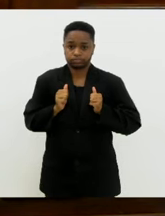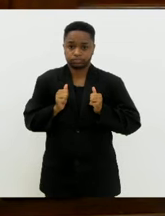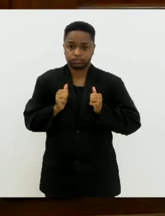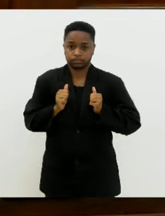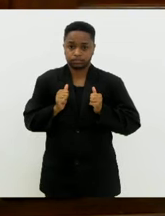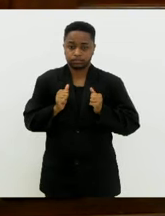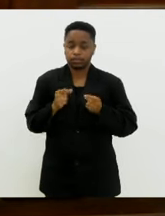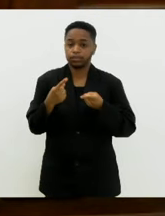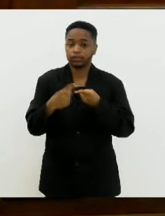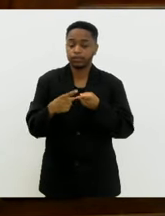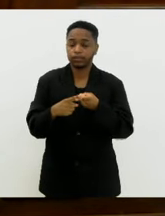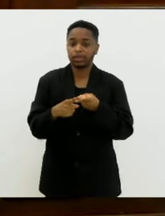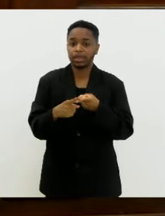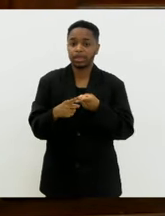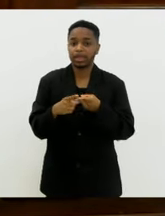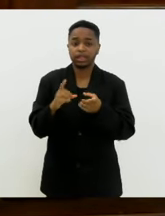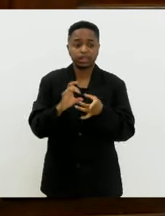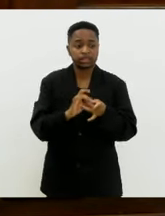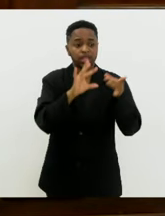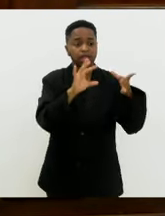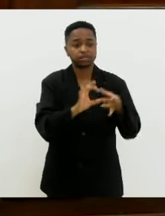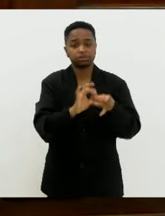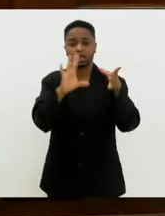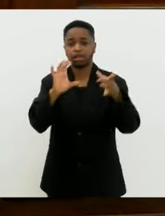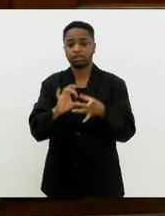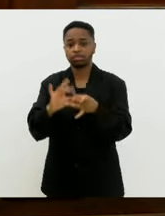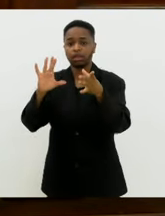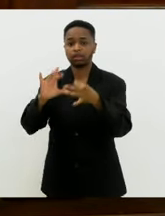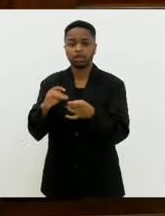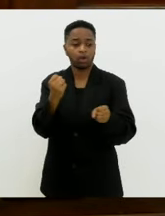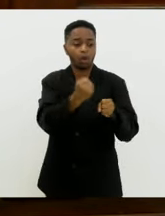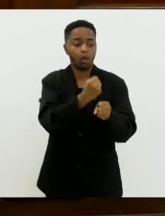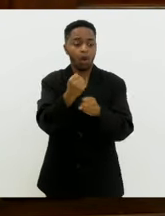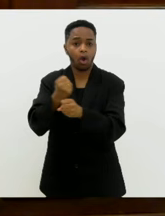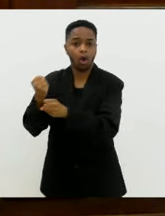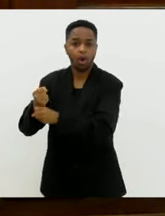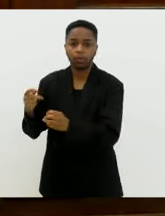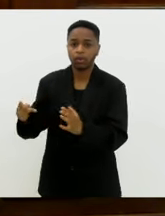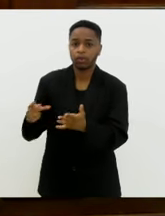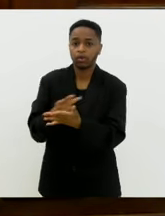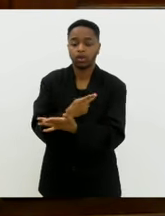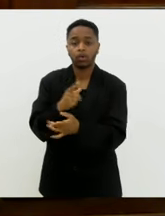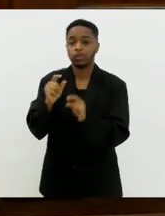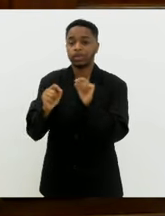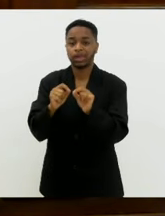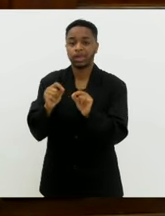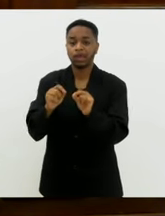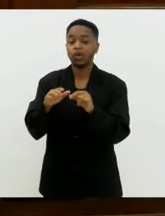deixam construções acontecerem. Eu me lembro que falava sobre quando vai rolar a próxima pedra.